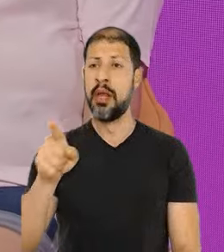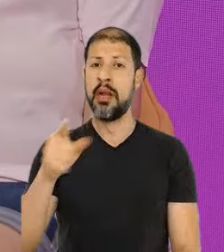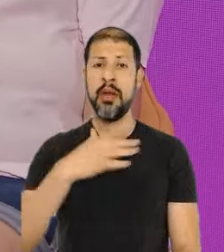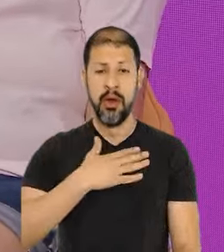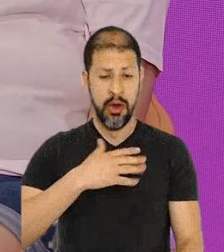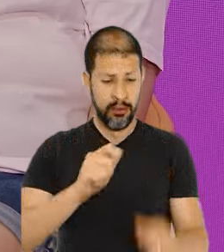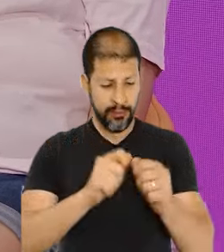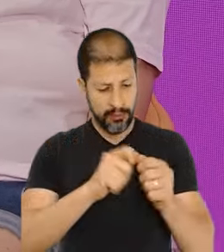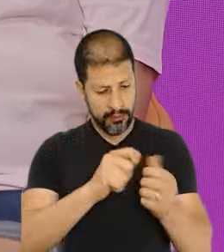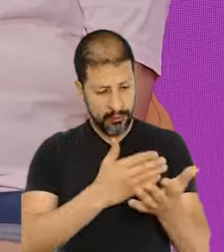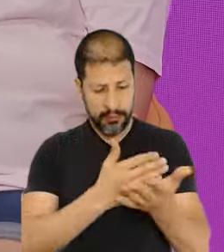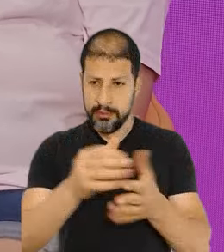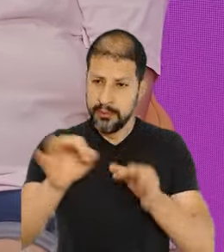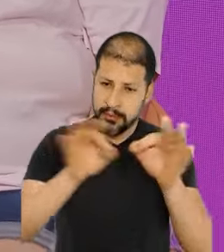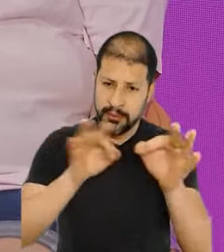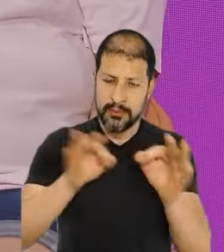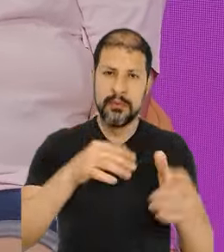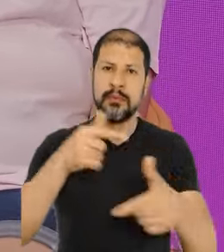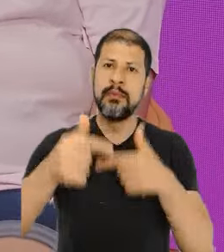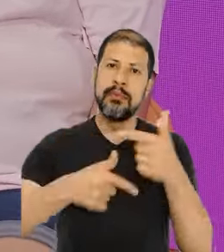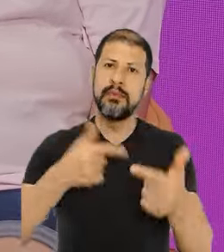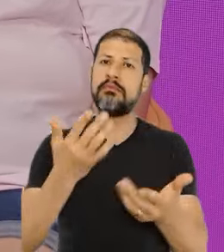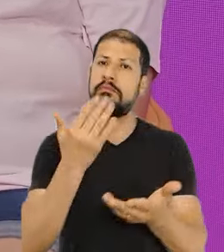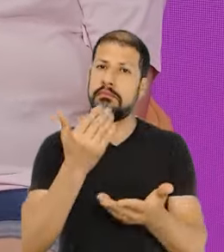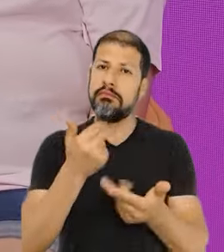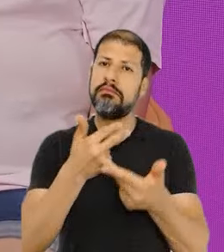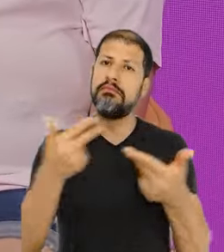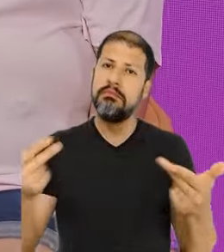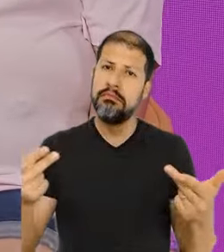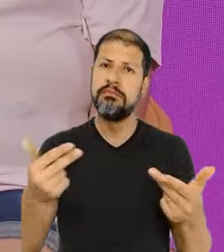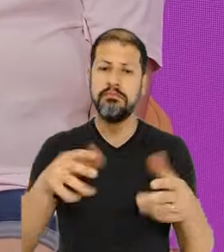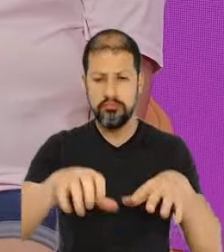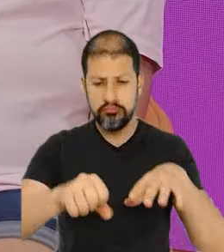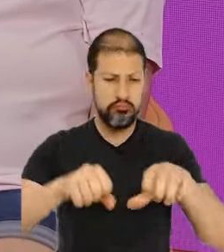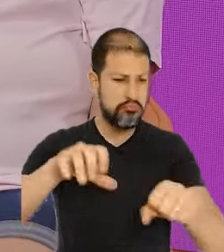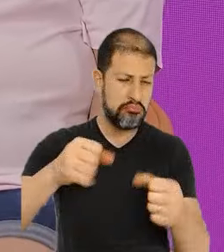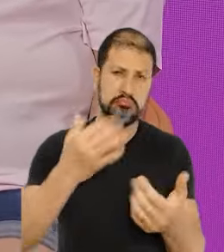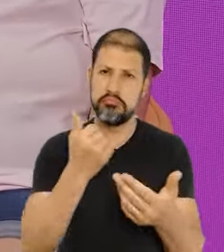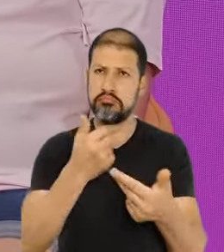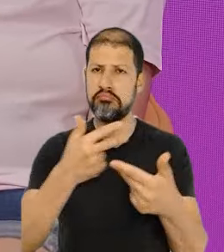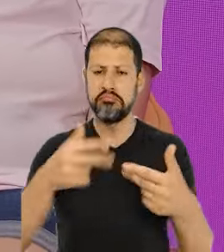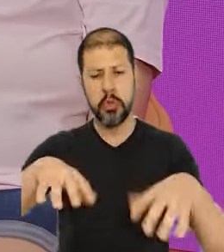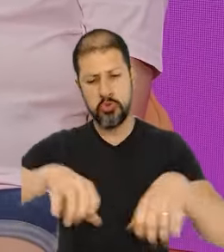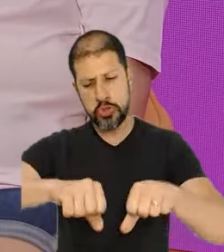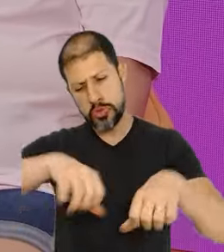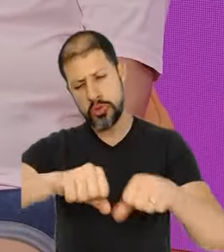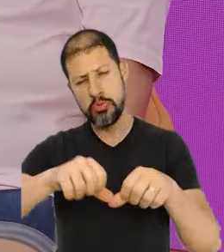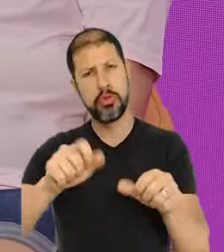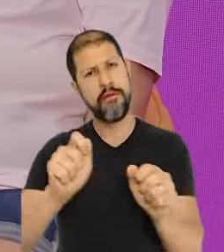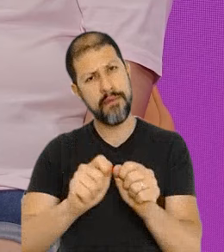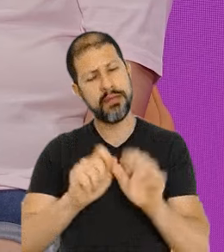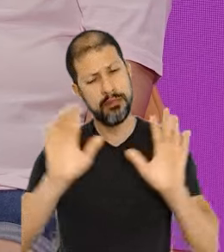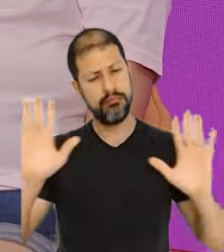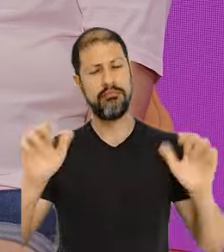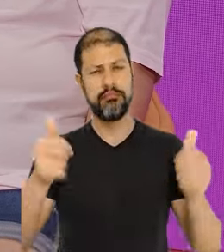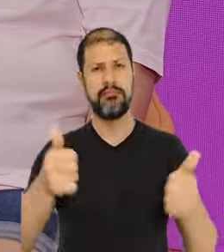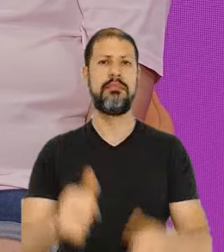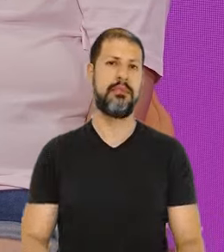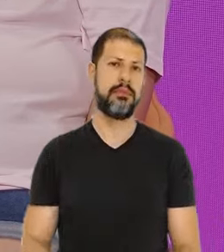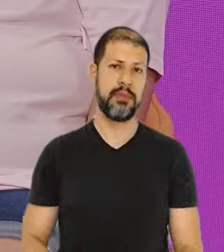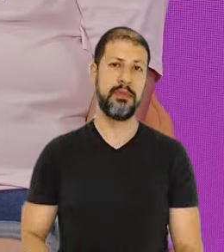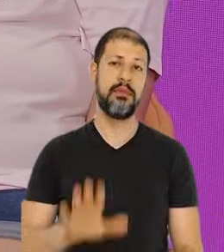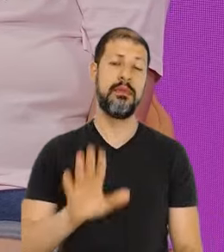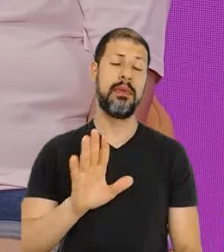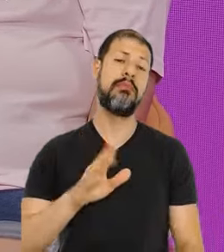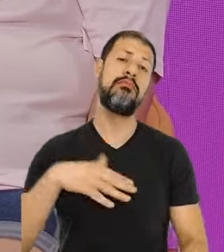gostava de fazer que era trabalhar com os alimentos manusear aqueles alimentos pô a mão na massa literalmente né mas isso